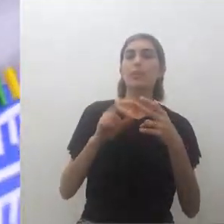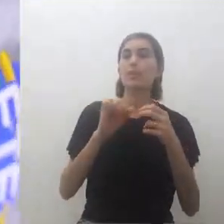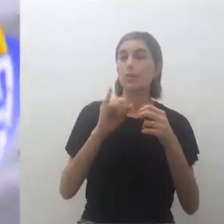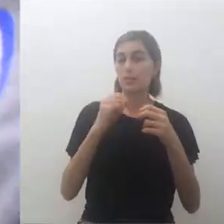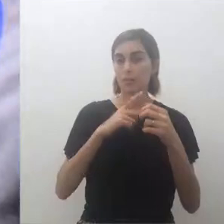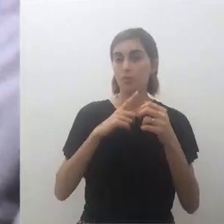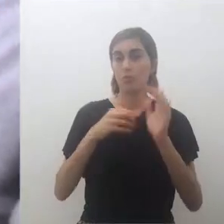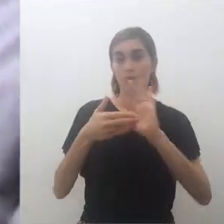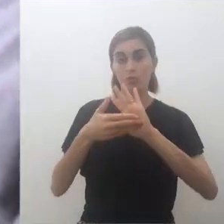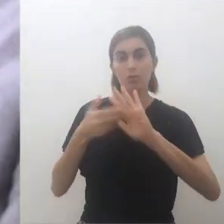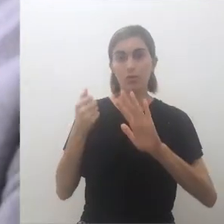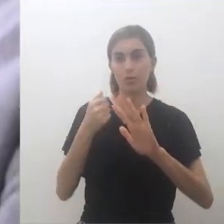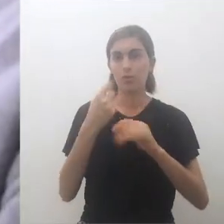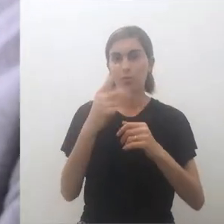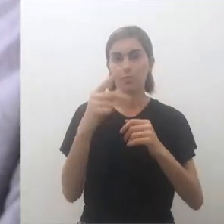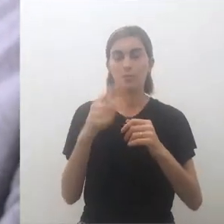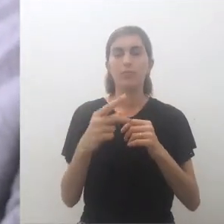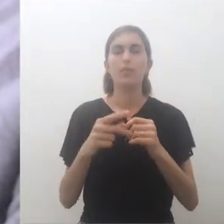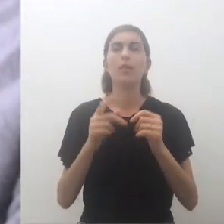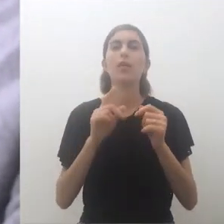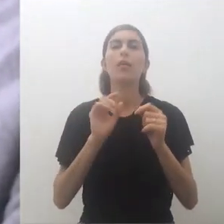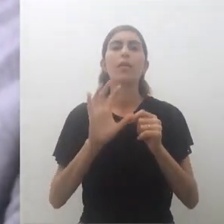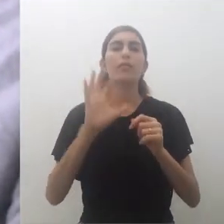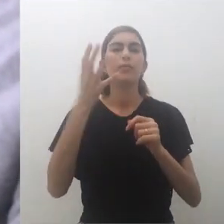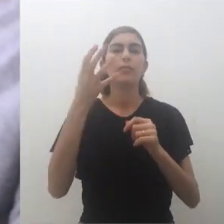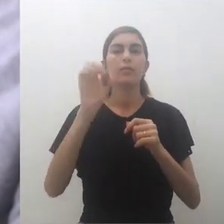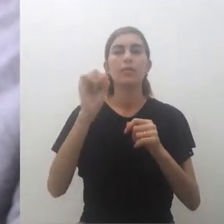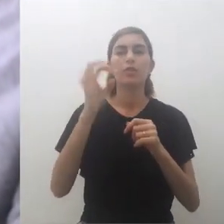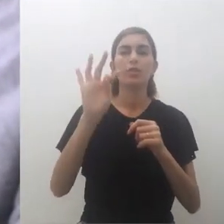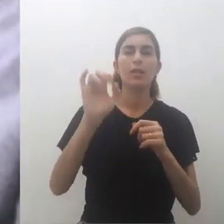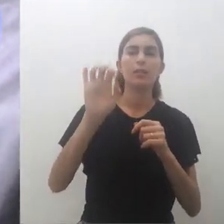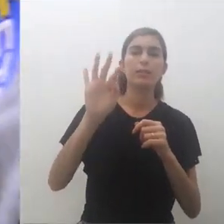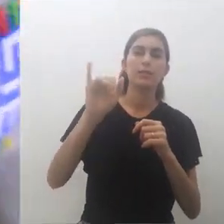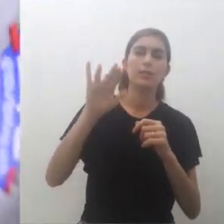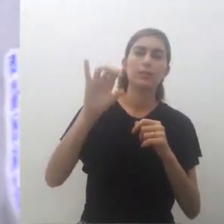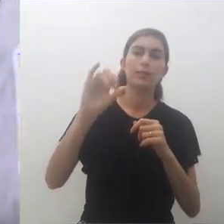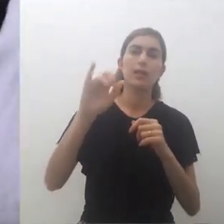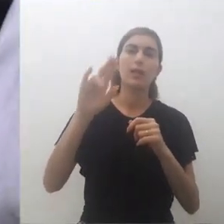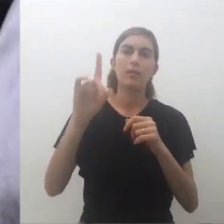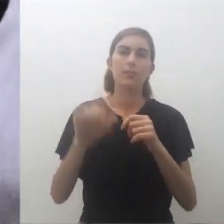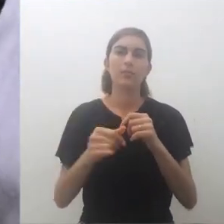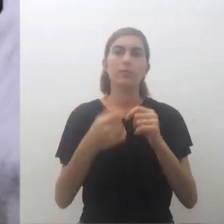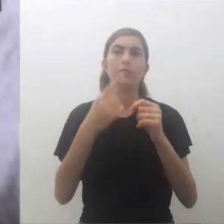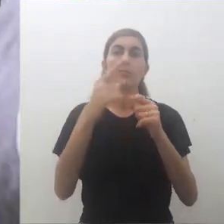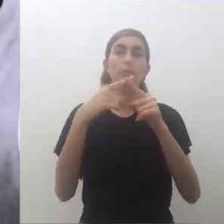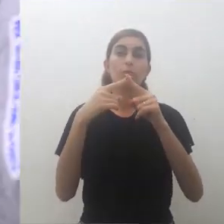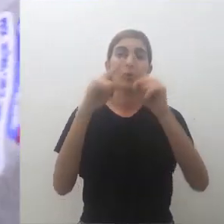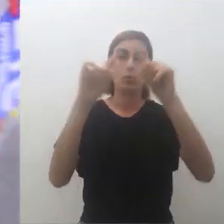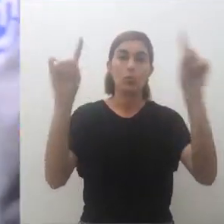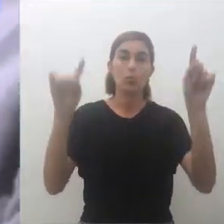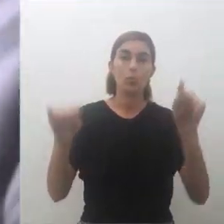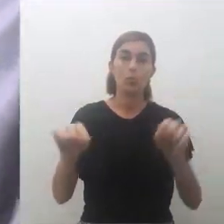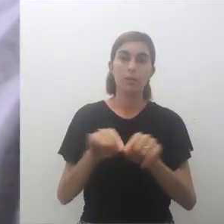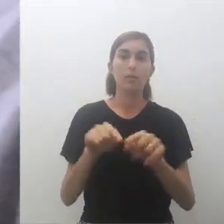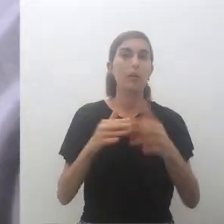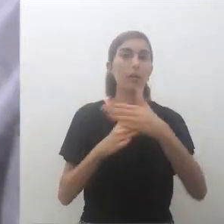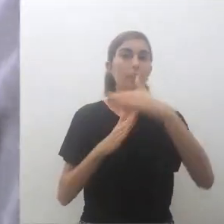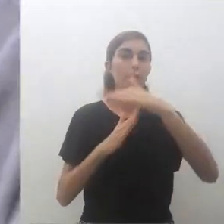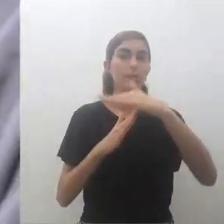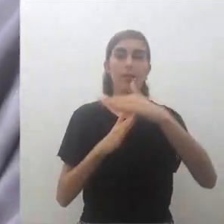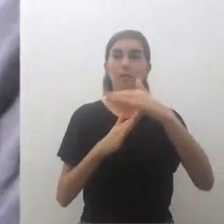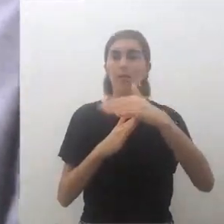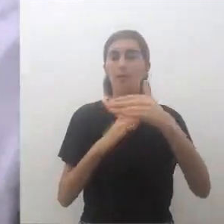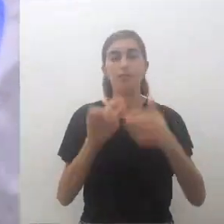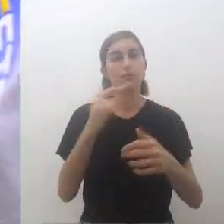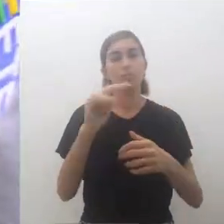eu tiro um deles e coloco, eu gero uma estaticidade maior ainda, porque o quadrado ele é limitado, ele não